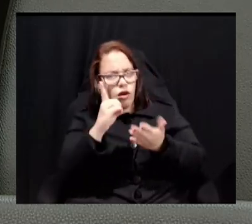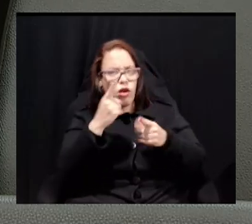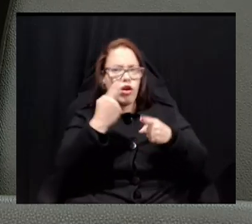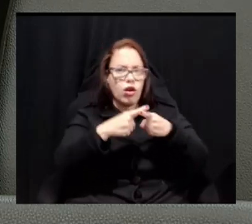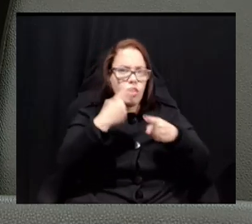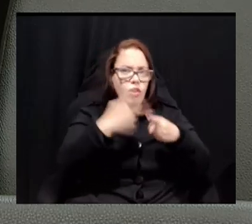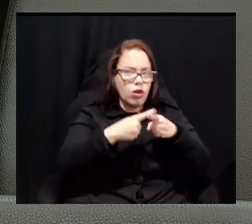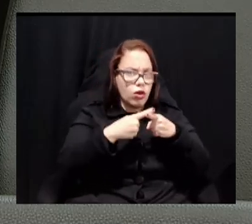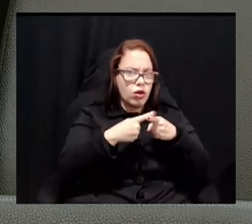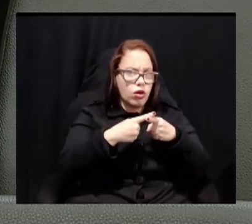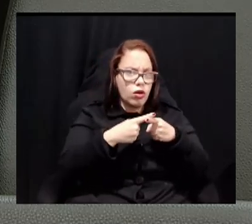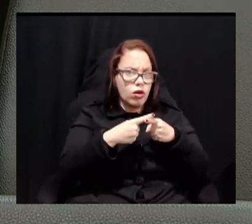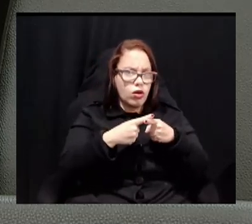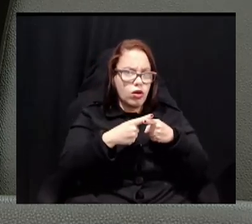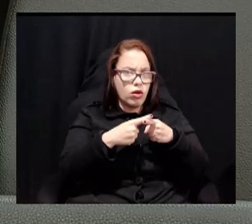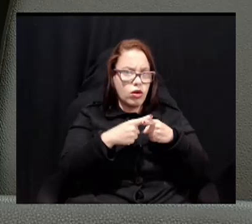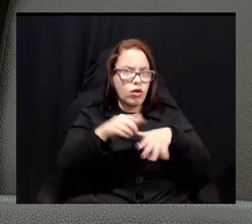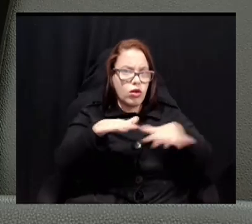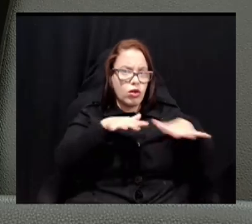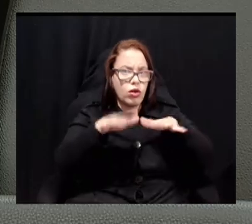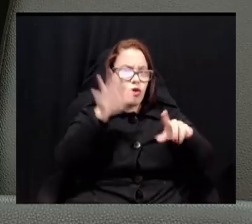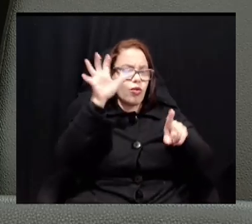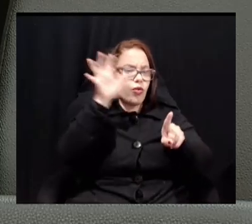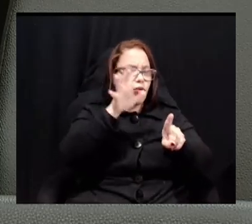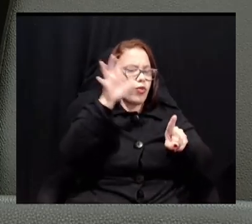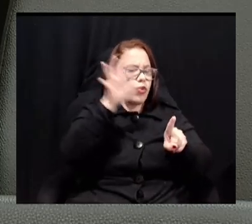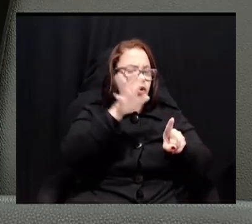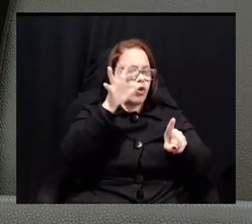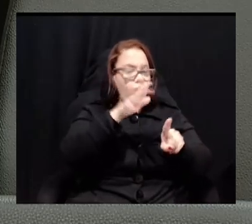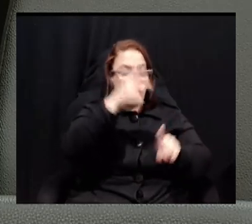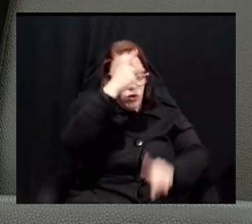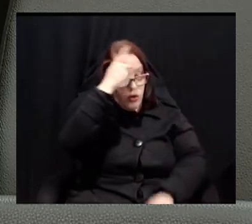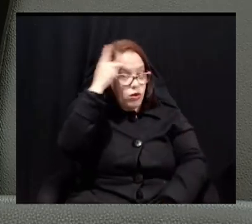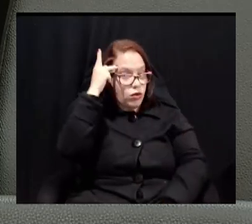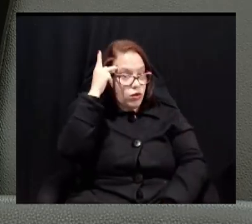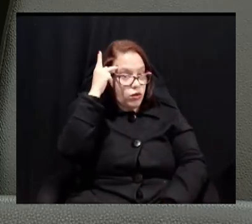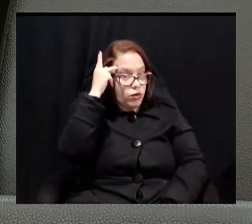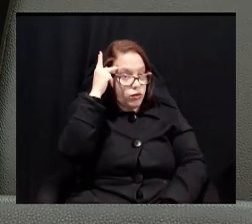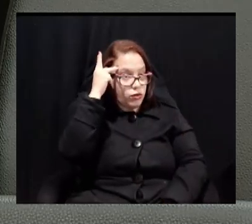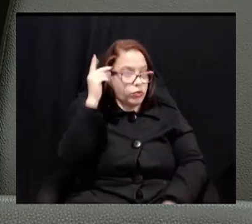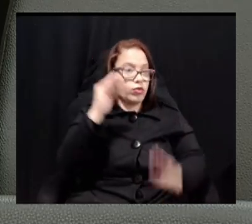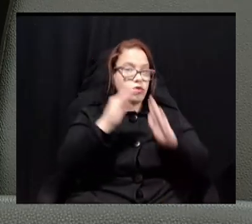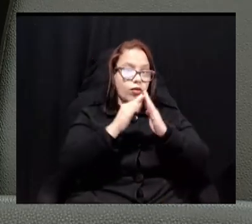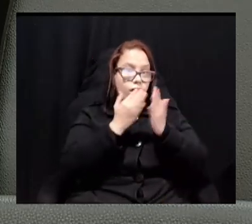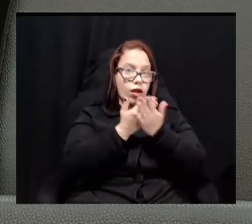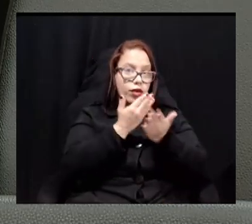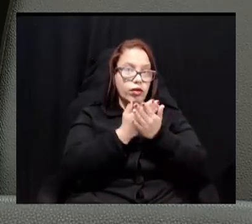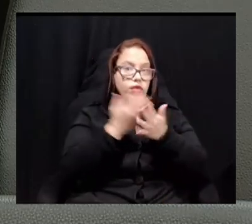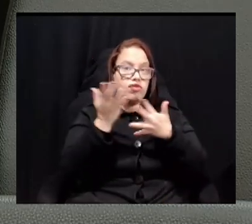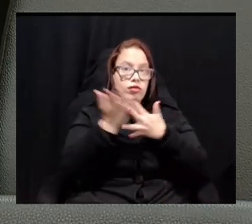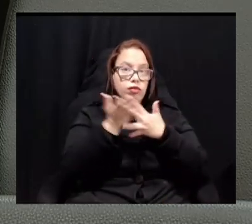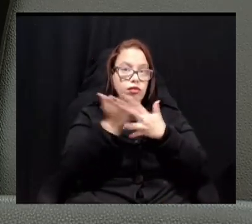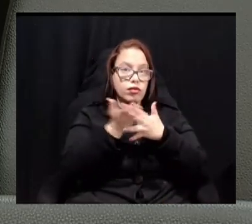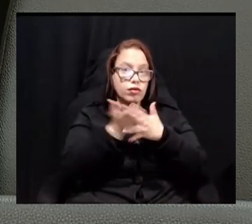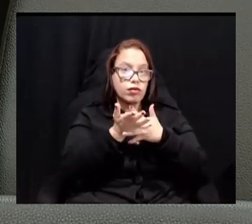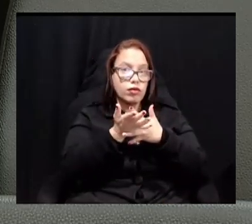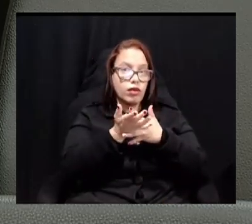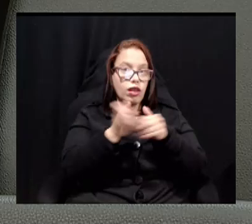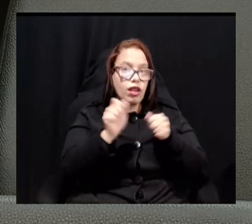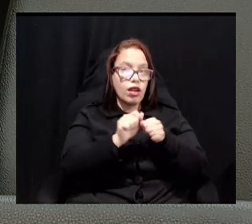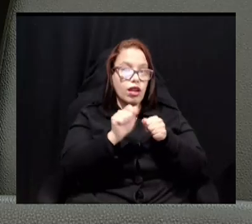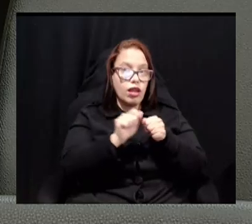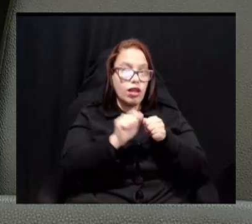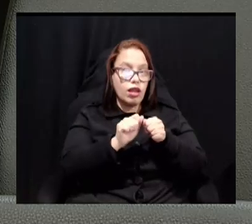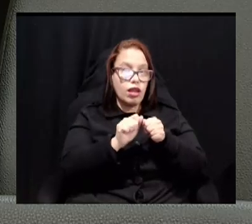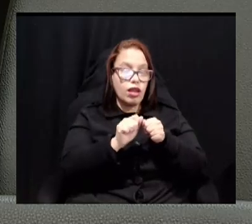muita ação de influenciadores, de pessoas que estão indo em escolas no intervalo e têm feito